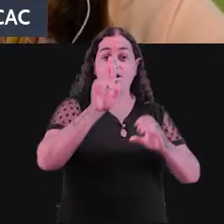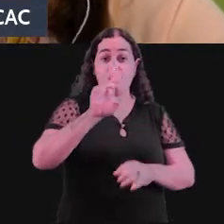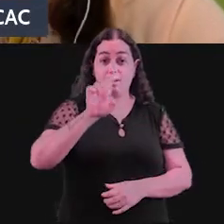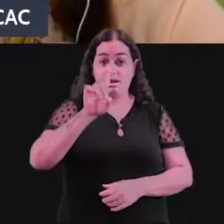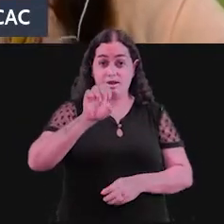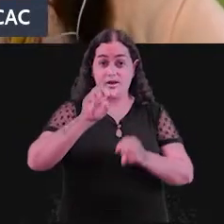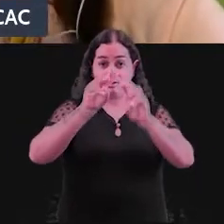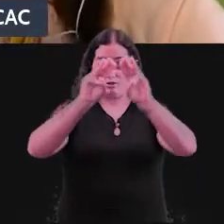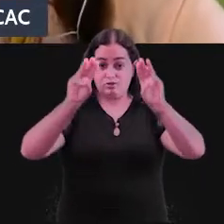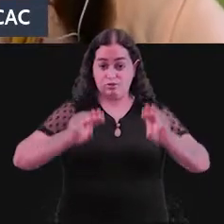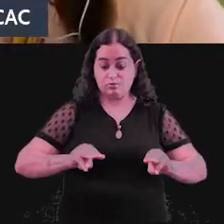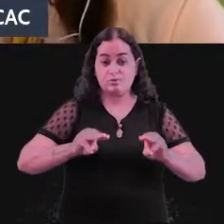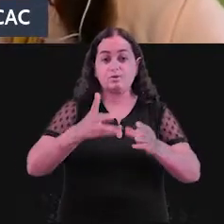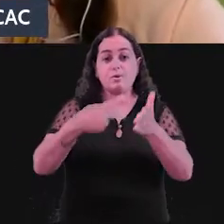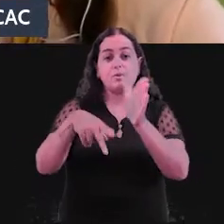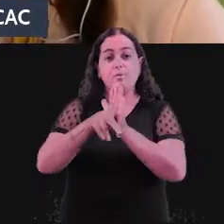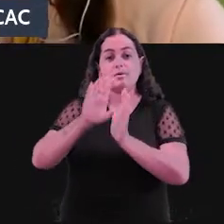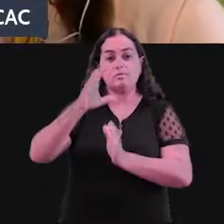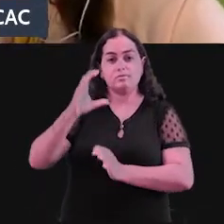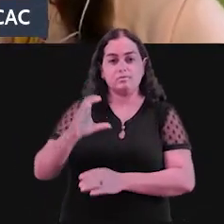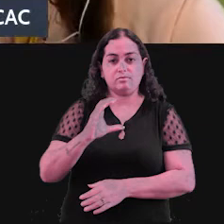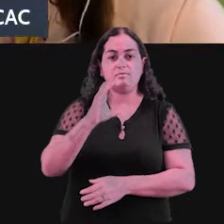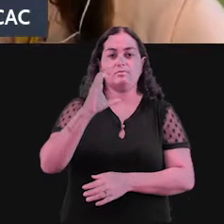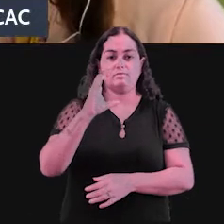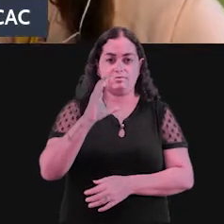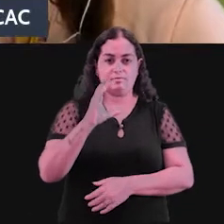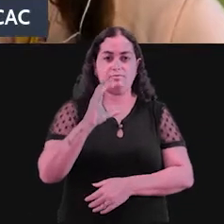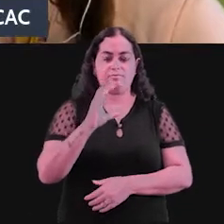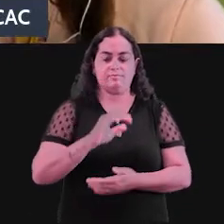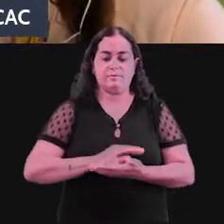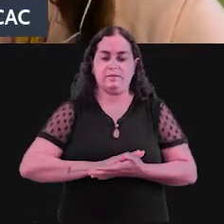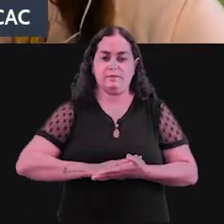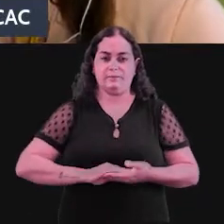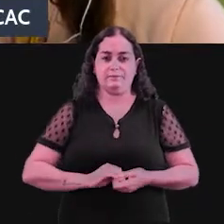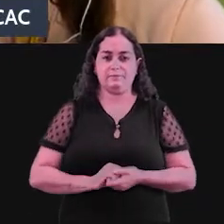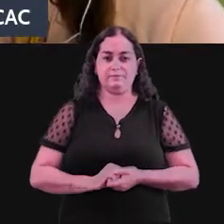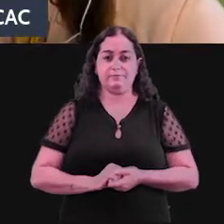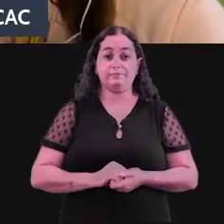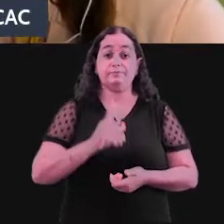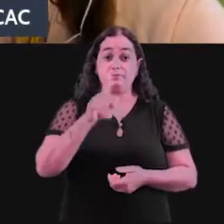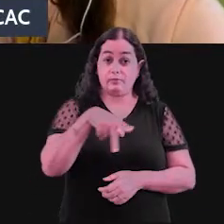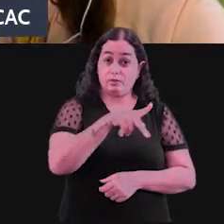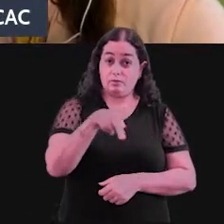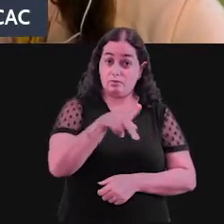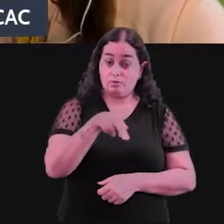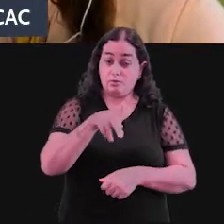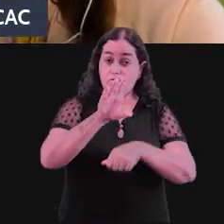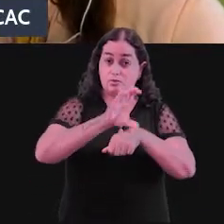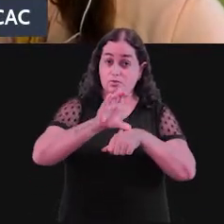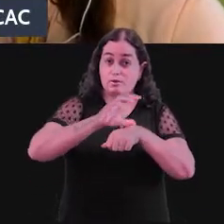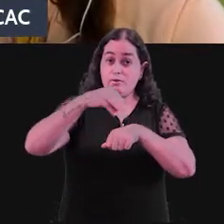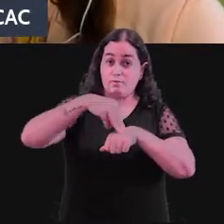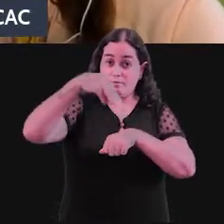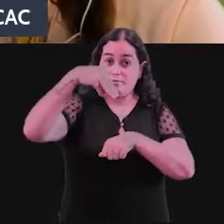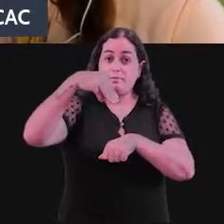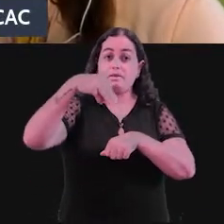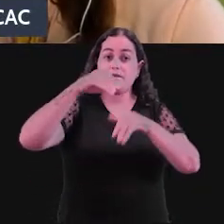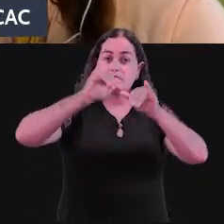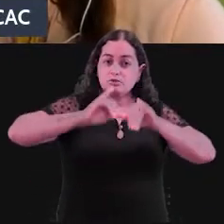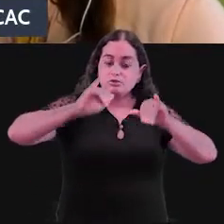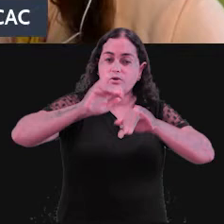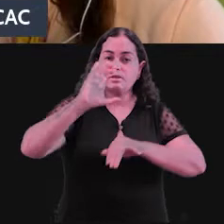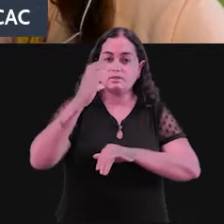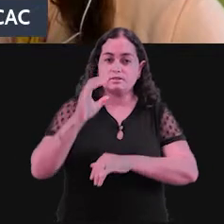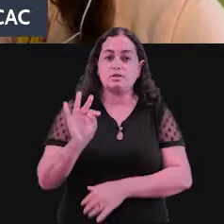da Rede de Museus e Centros de Ciência, Musa Ibero-Americana, CITED. É professora dos cursos de mestrado